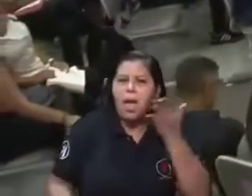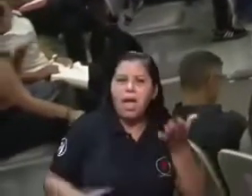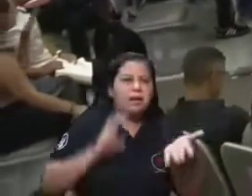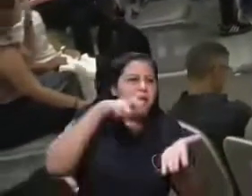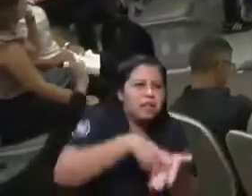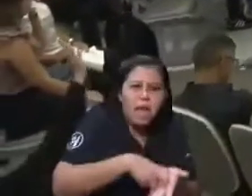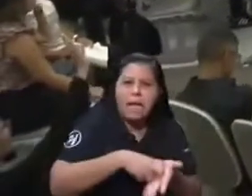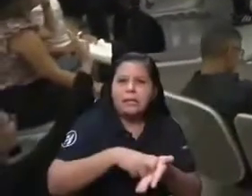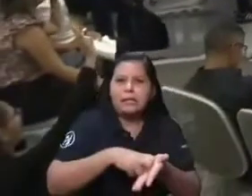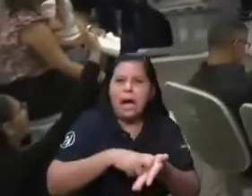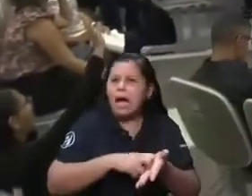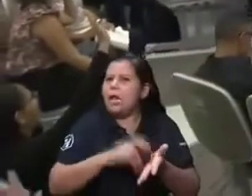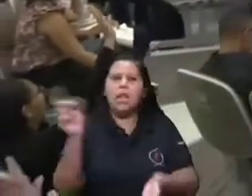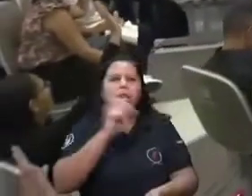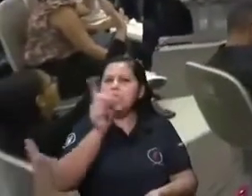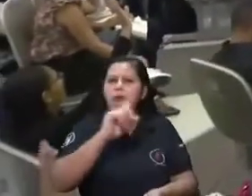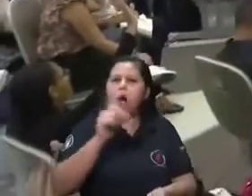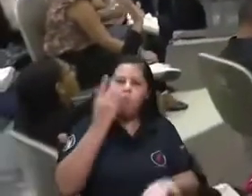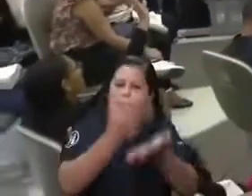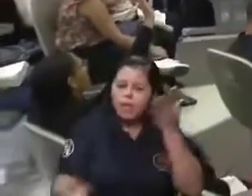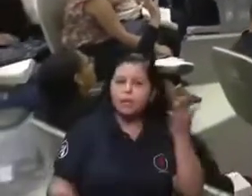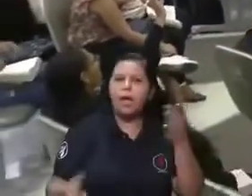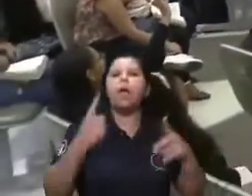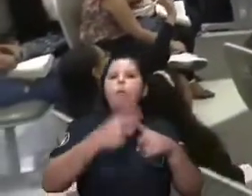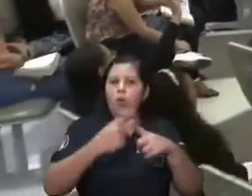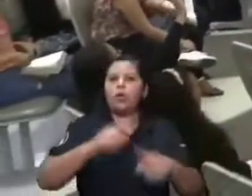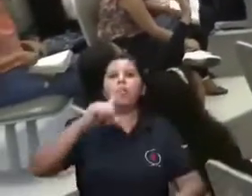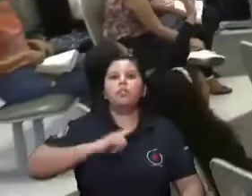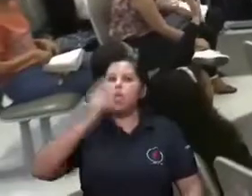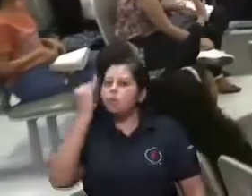palavra nova para ser liberada.